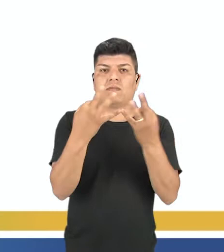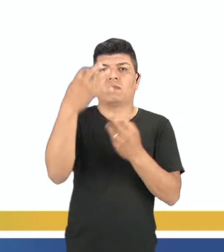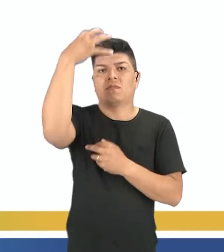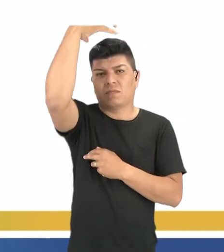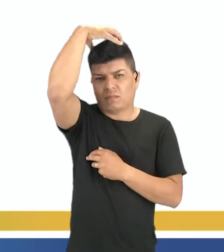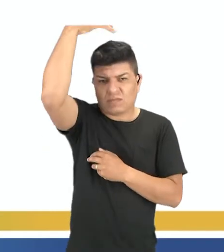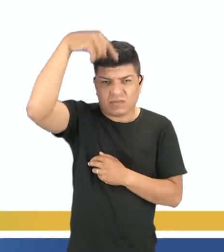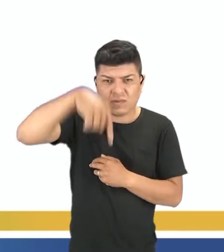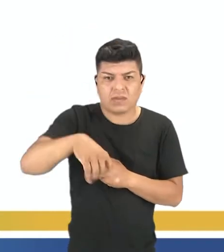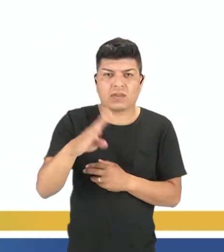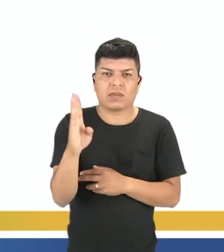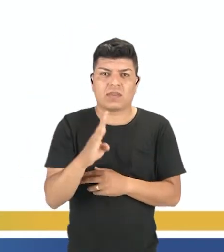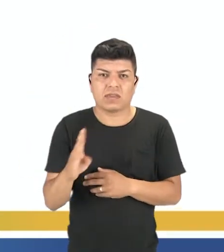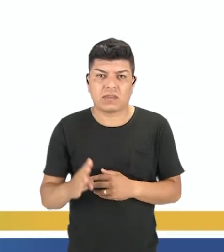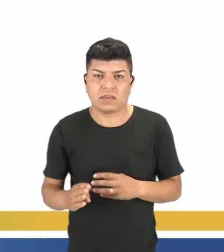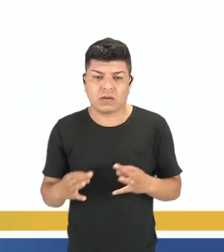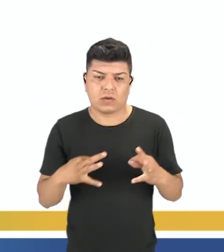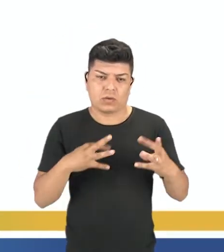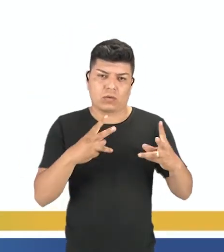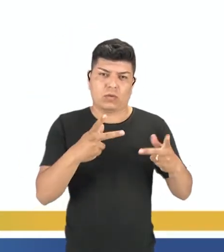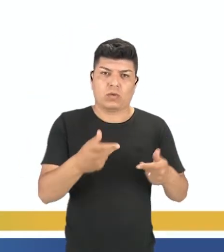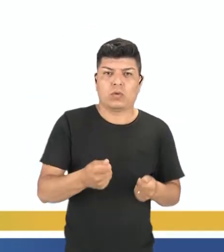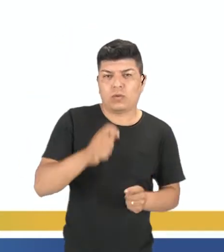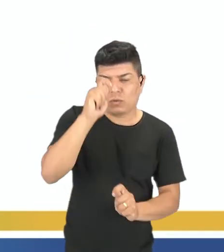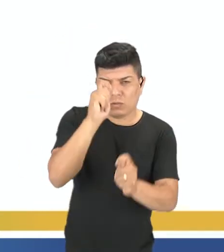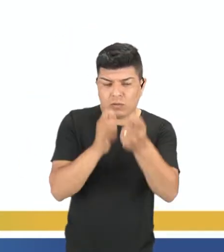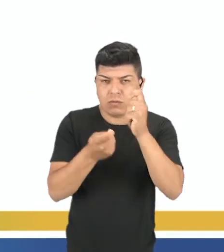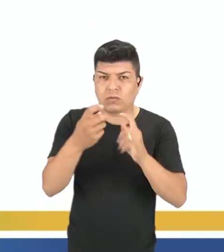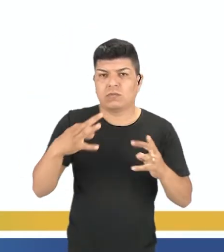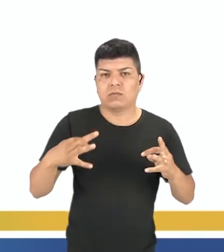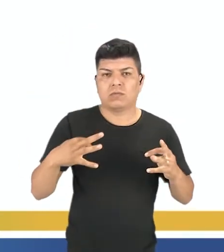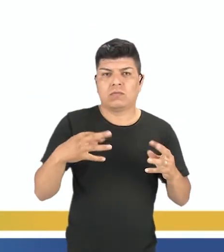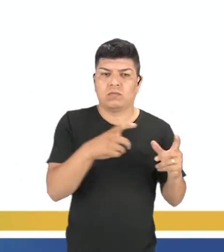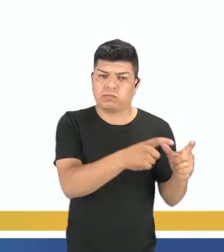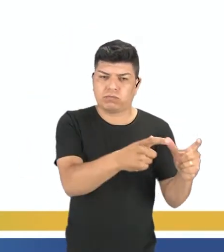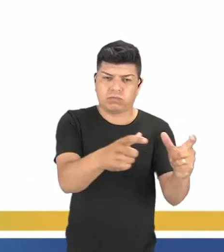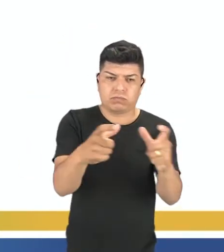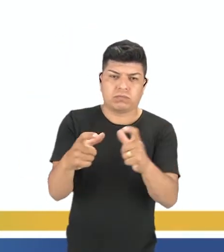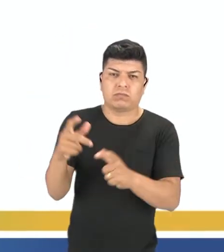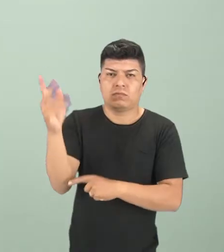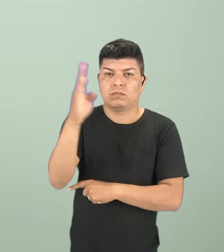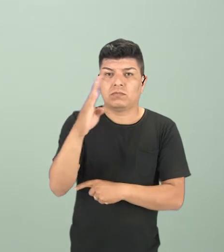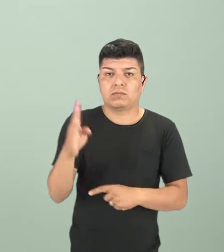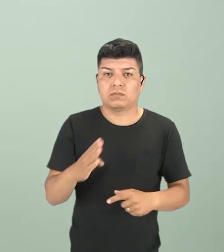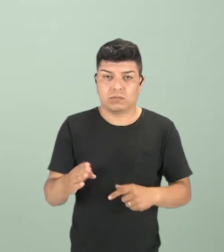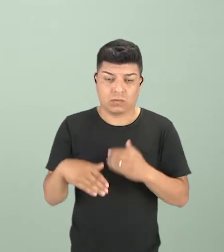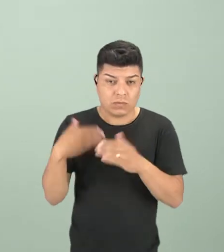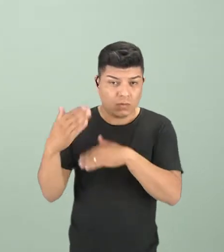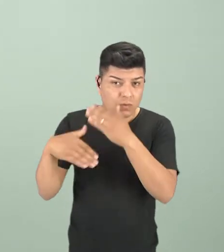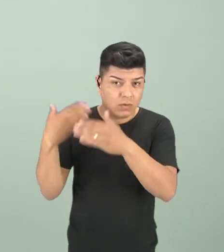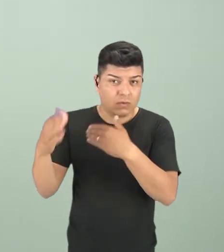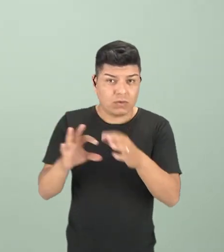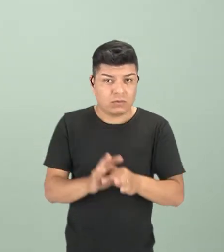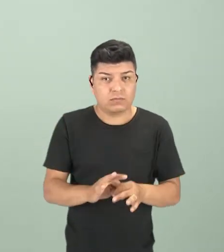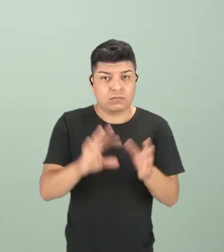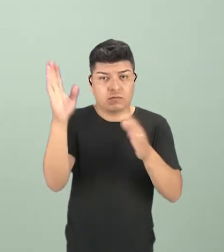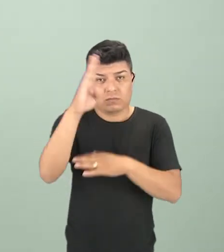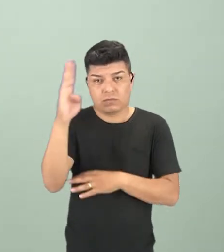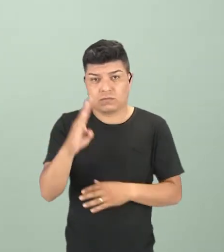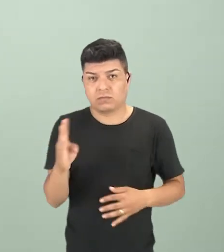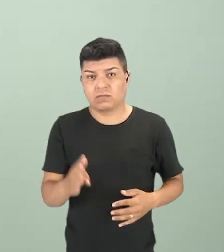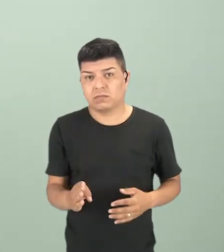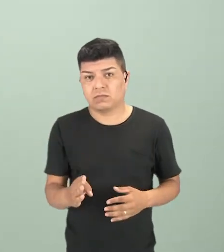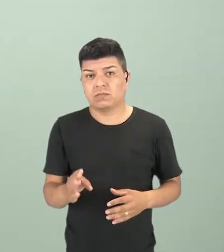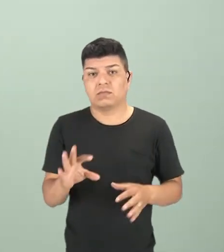Sim. Toda a administração portuguesa em nossos territórios. Então, o processo de independência do Brasil